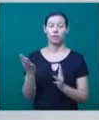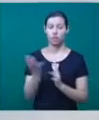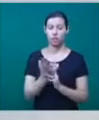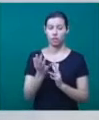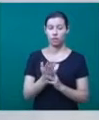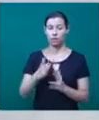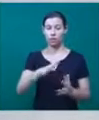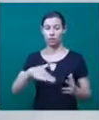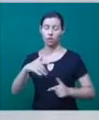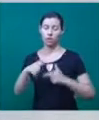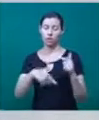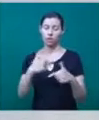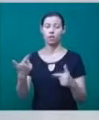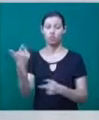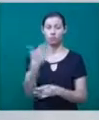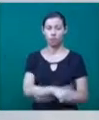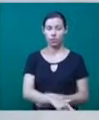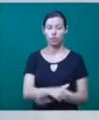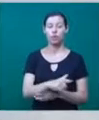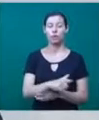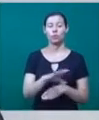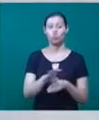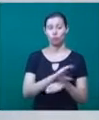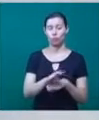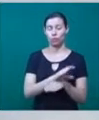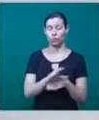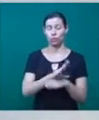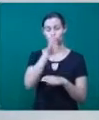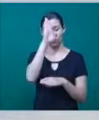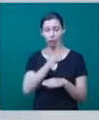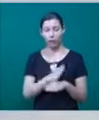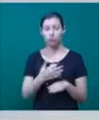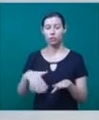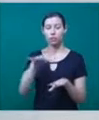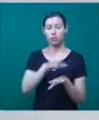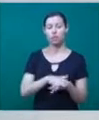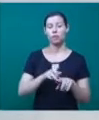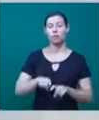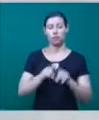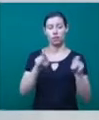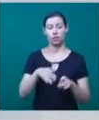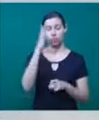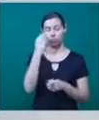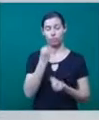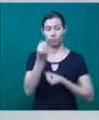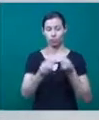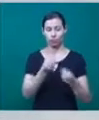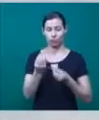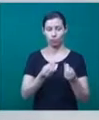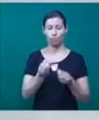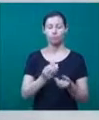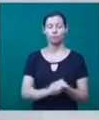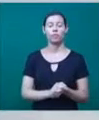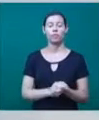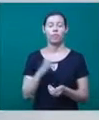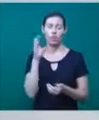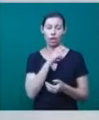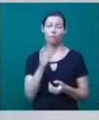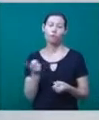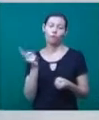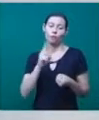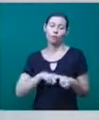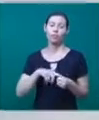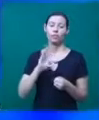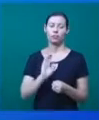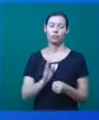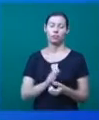de Trabalho e mais, tem curso de graça de inclusão digital. Você vai ver como participar. É daqui um pouquinho, TV Notícias faz um rápido intervalo e